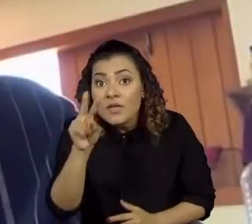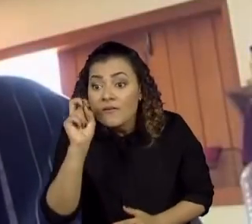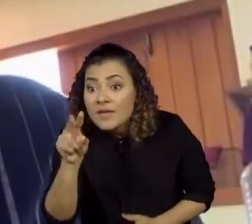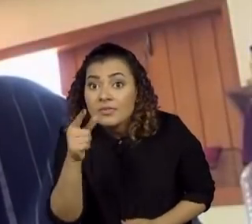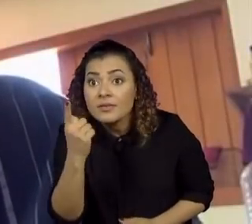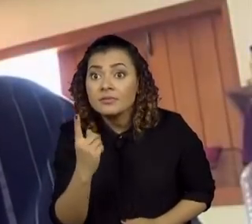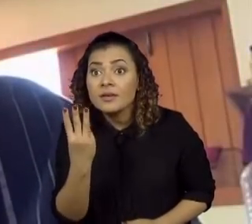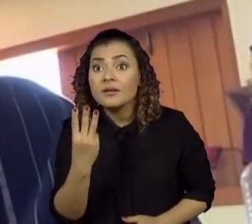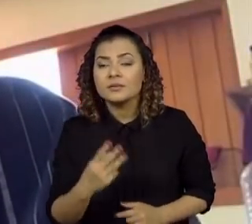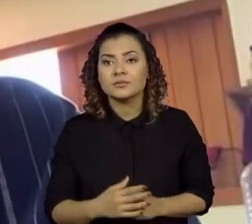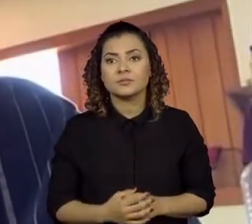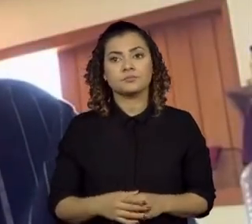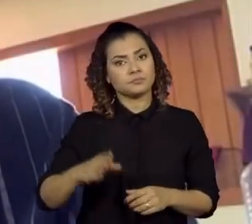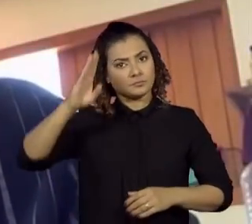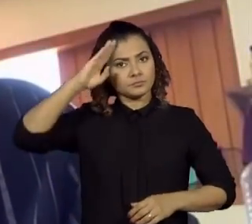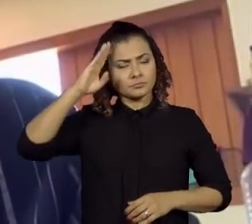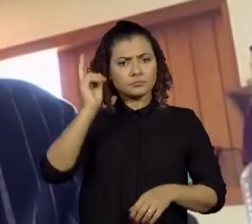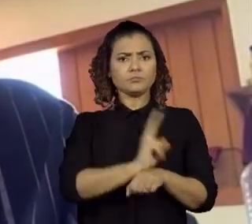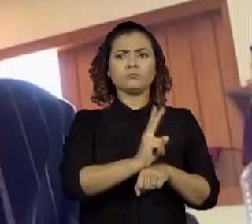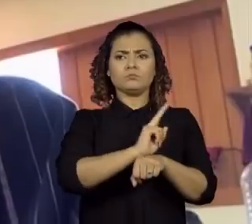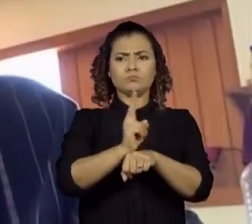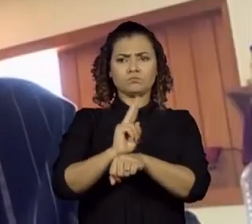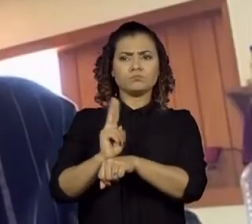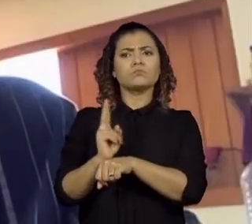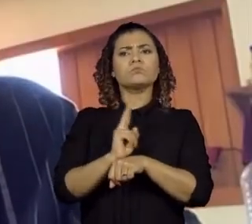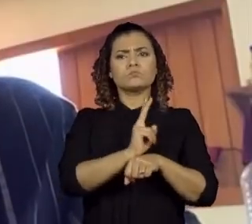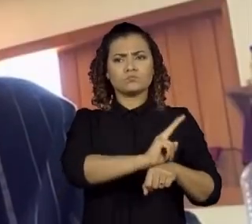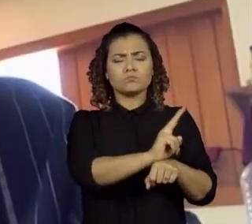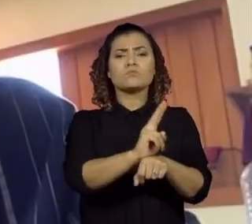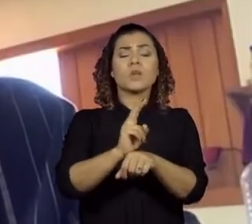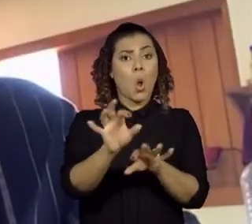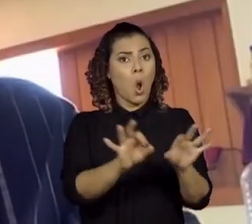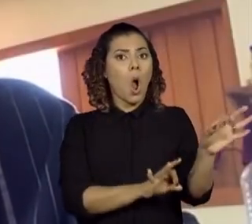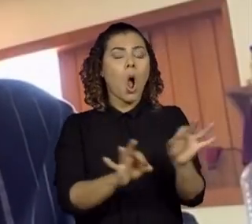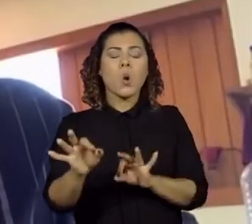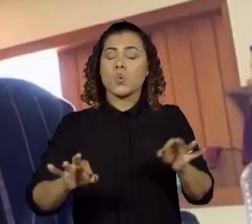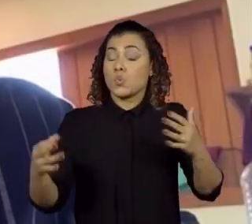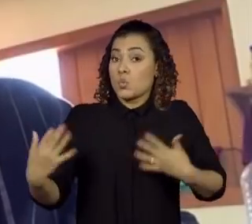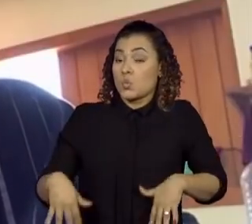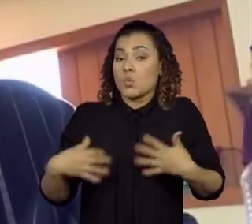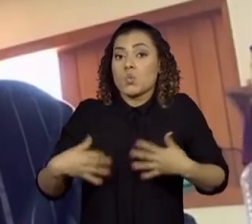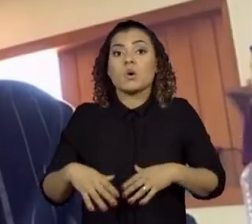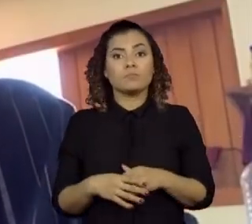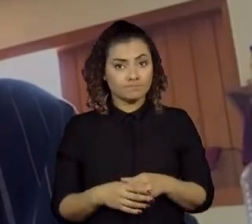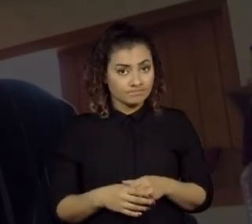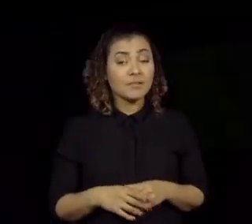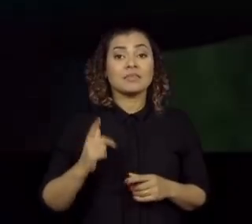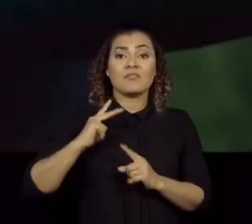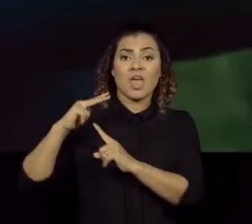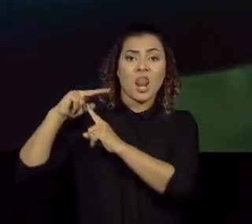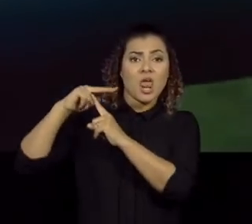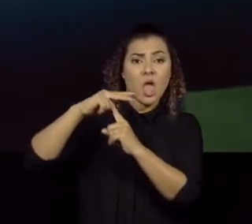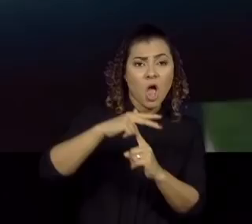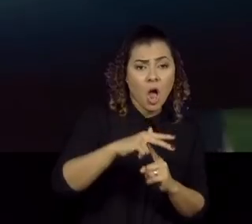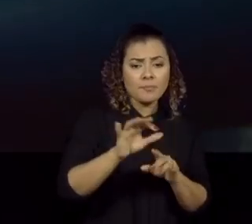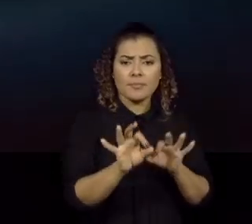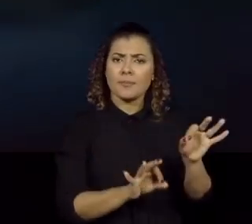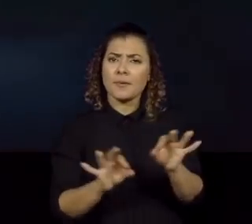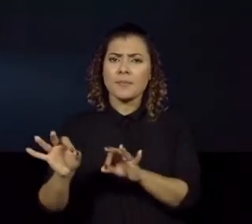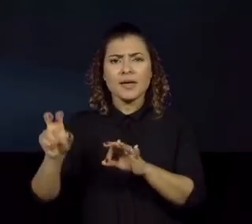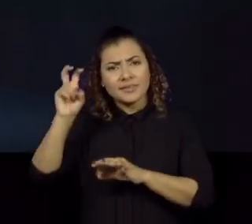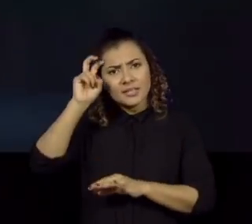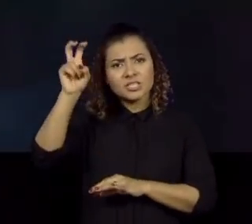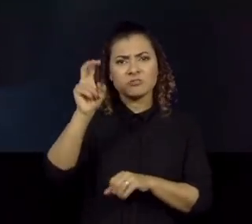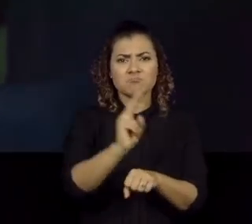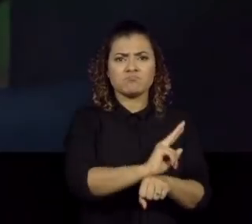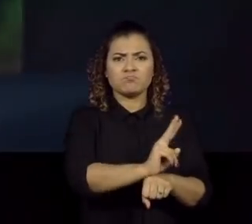O Exército brasileiro fez inúmeras entradas, muito bem organizadas, muito exitosas, com helicópteros, com logística, com